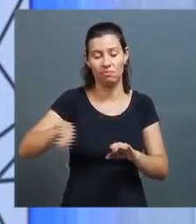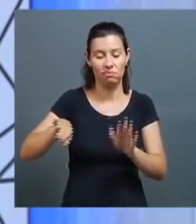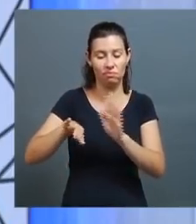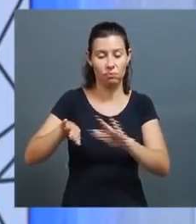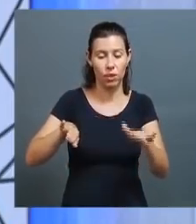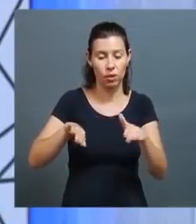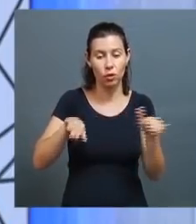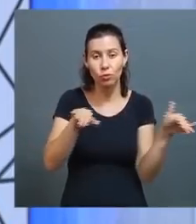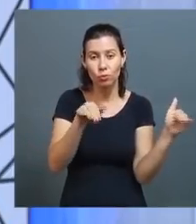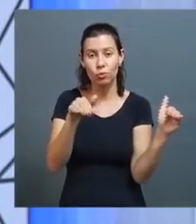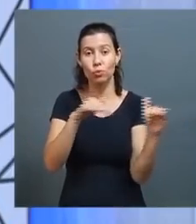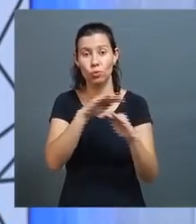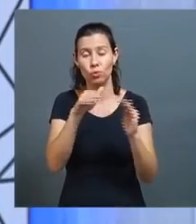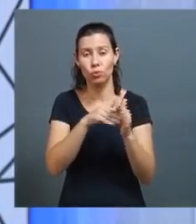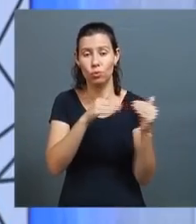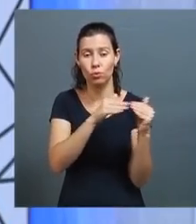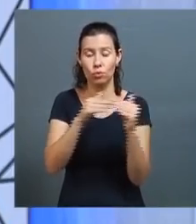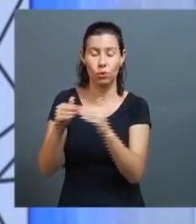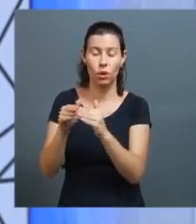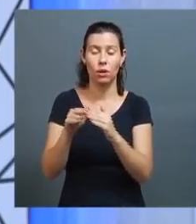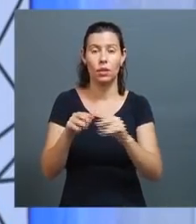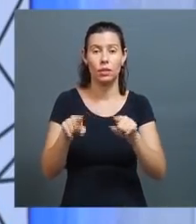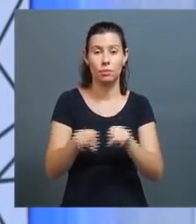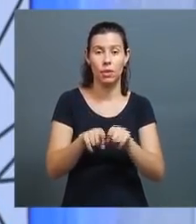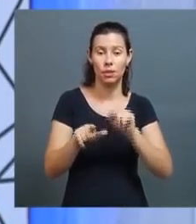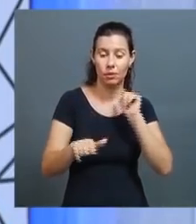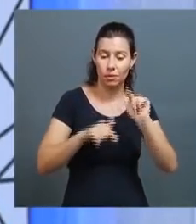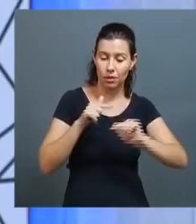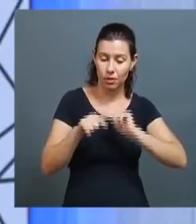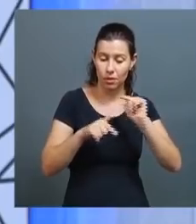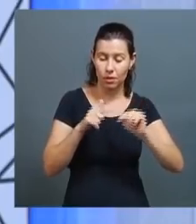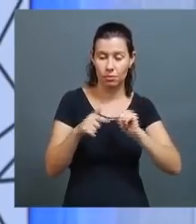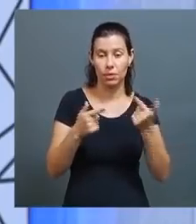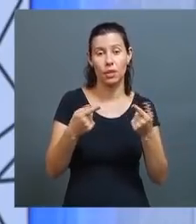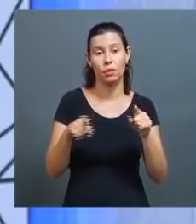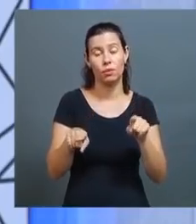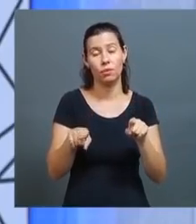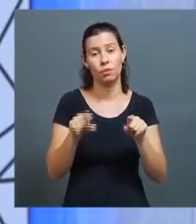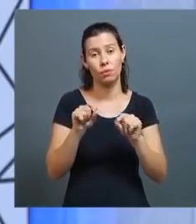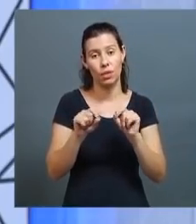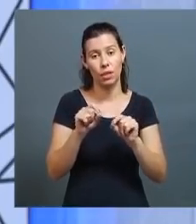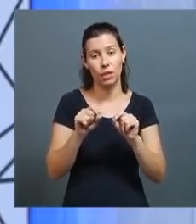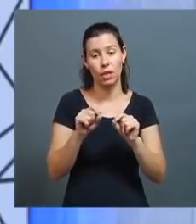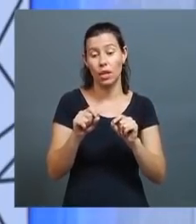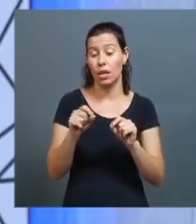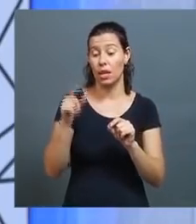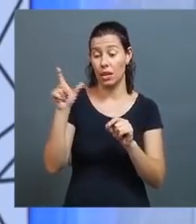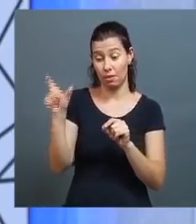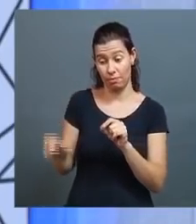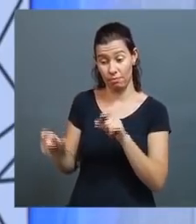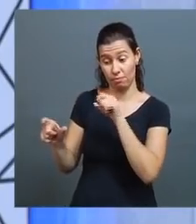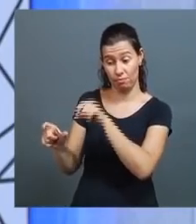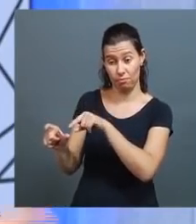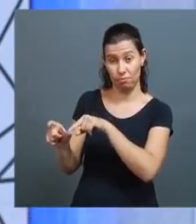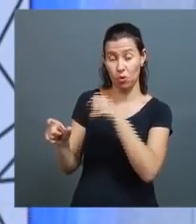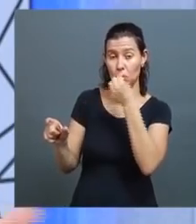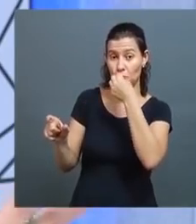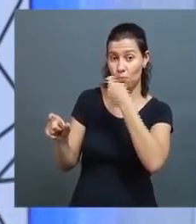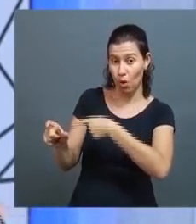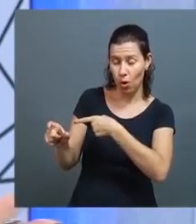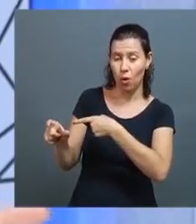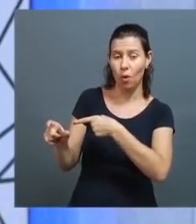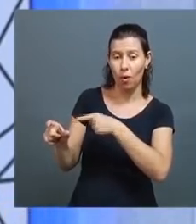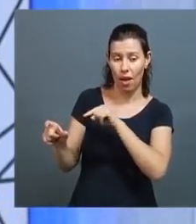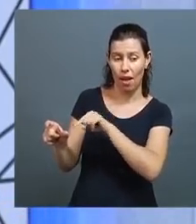trabalho. Esse ritmo de trabalho, normalmente, ele é ditado, ele é colocado pelo aluno bom, e aqueles que não se